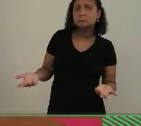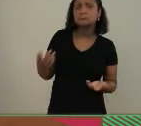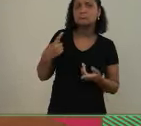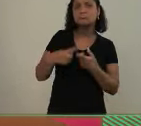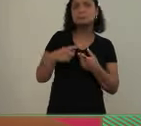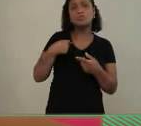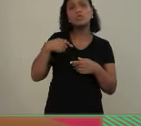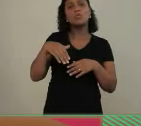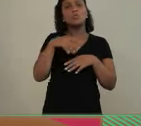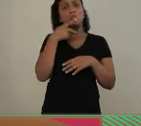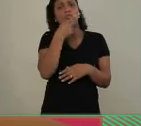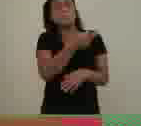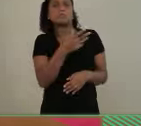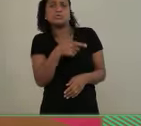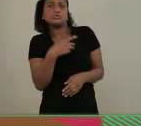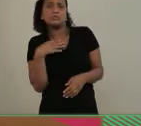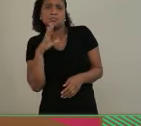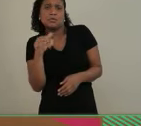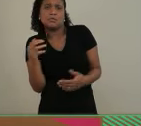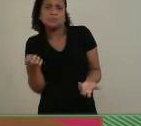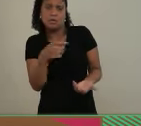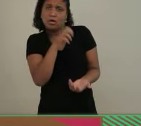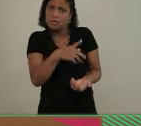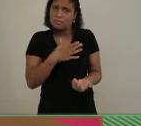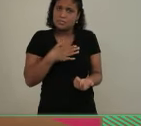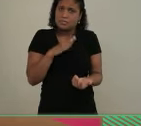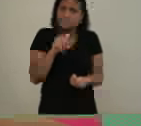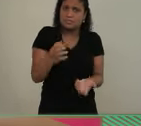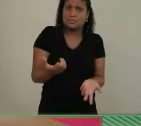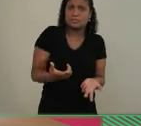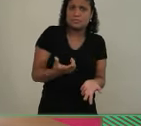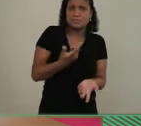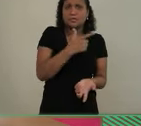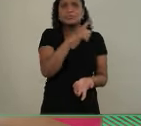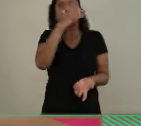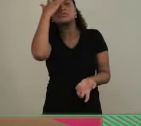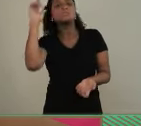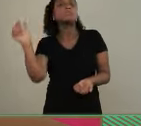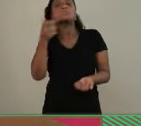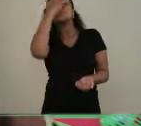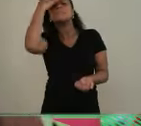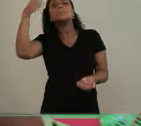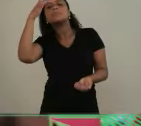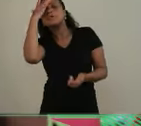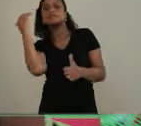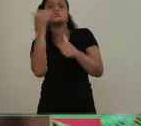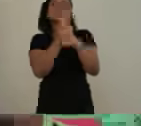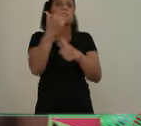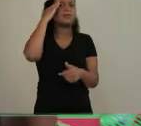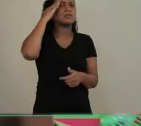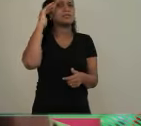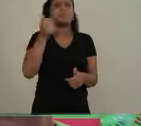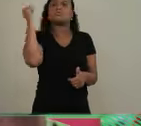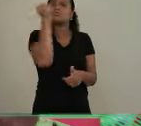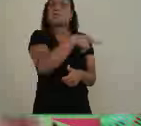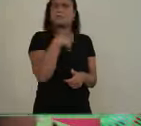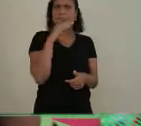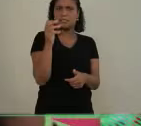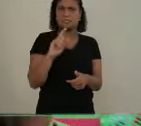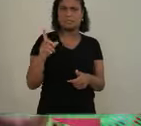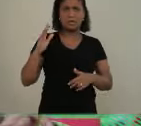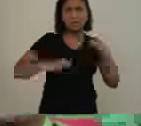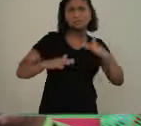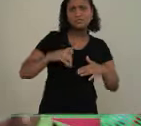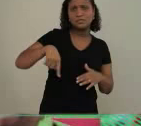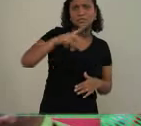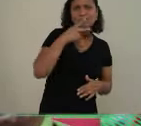né, sabe? Não tem pessoa melhor pra me entender do que a minha mãe. Então, assim, às vezes ela fala, não, mas quando eu falei disso, eu não falei com a minha mãe, eu falei com a